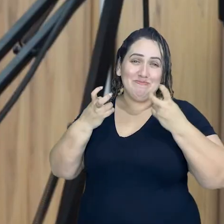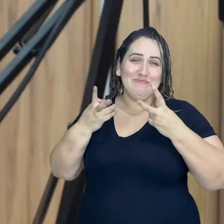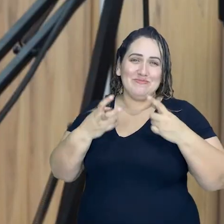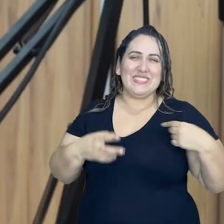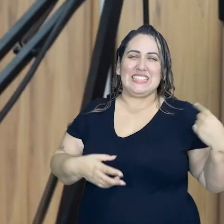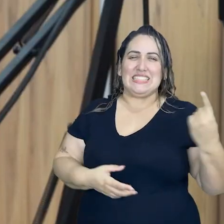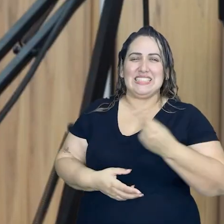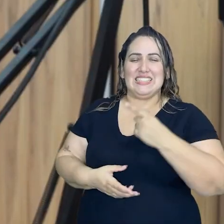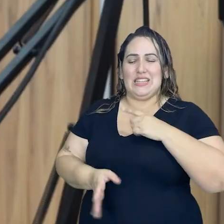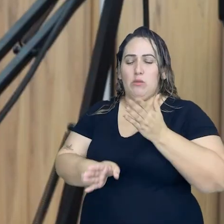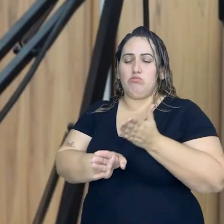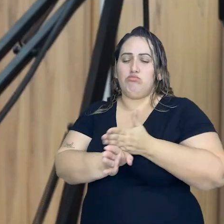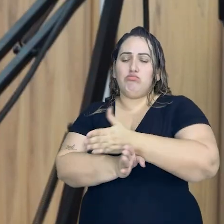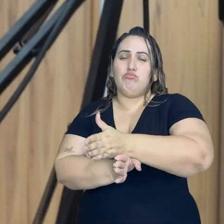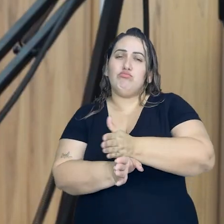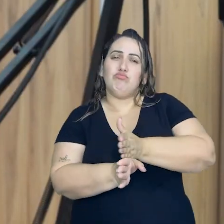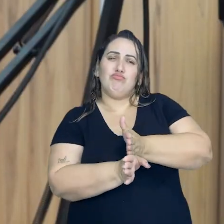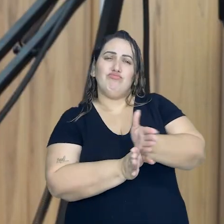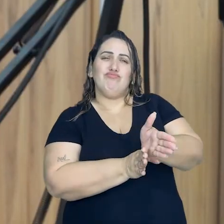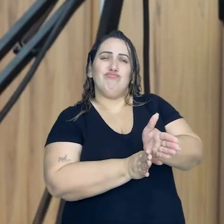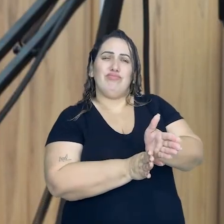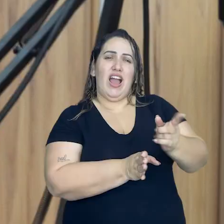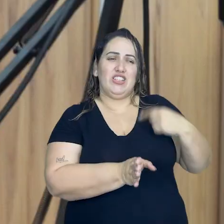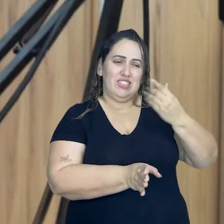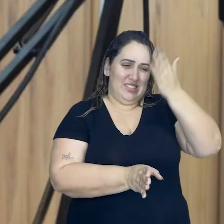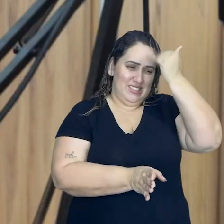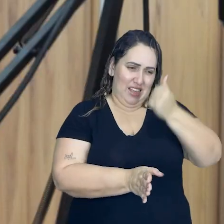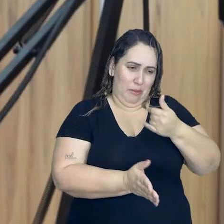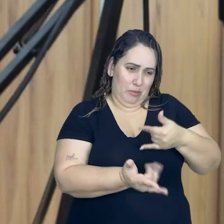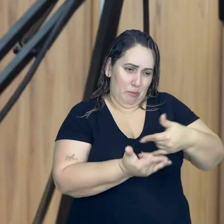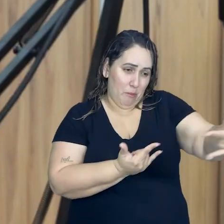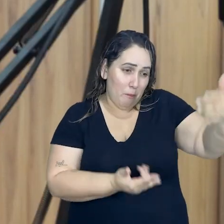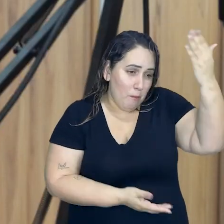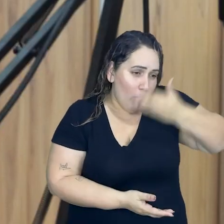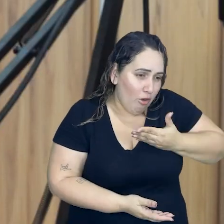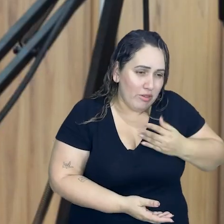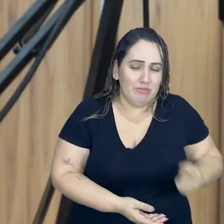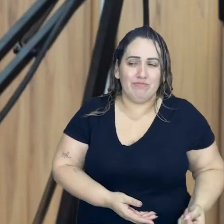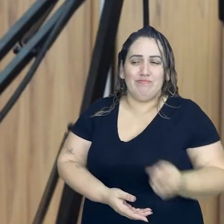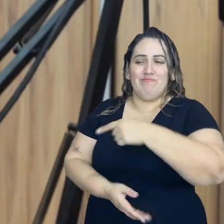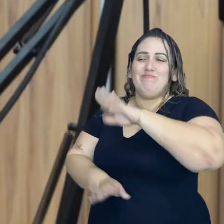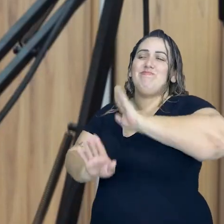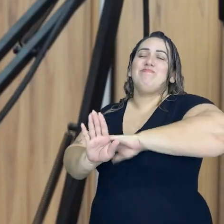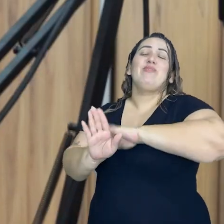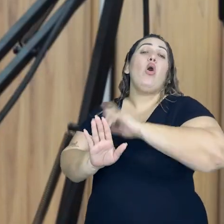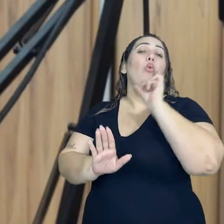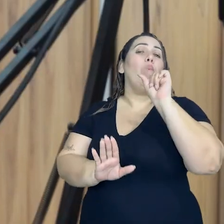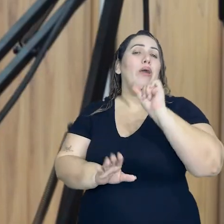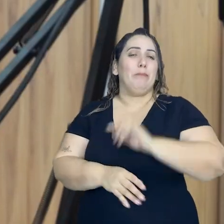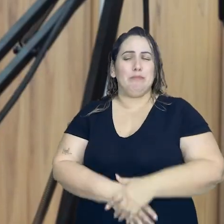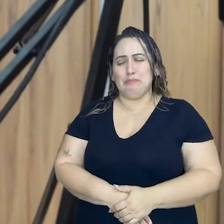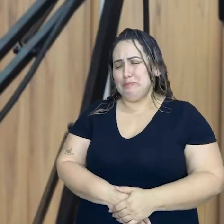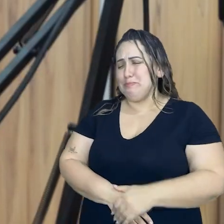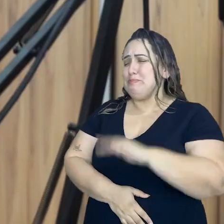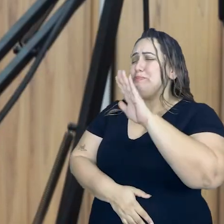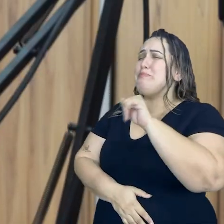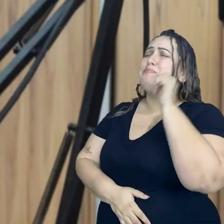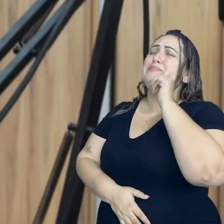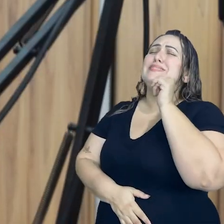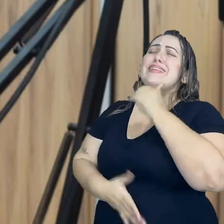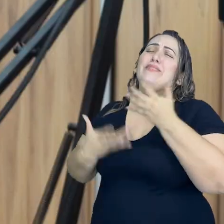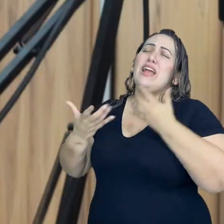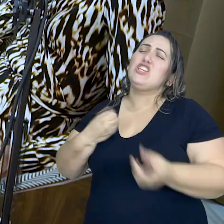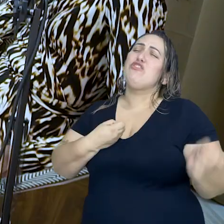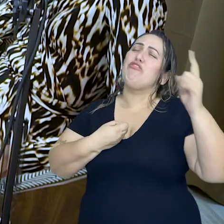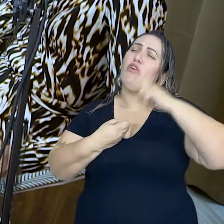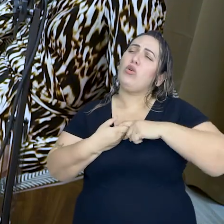Meninas, a gente pulou um pouco aqui um assunto que eu queria que a gente voltasse. Como é que funciona hoje o financiamento de